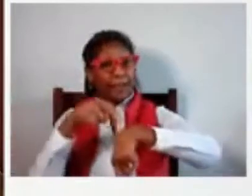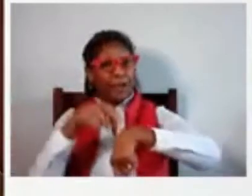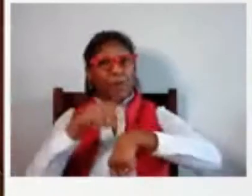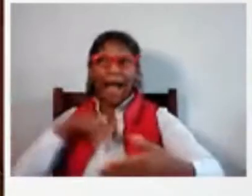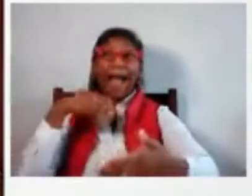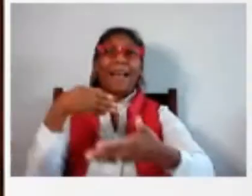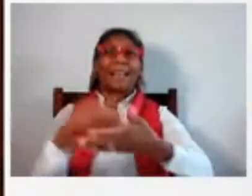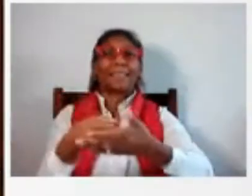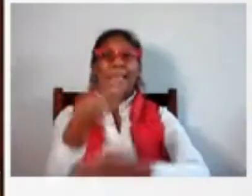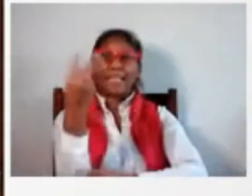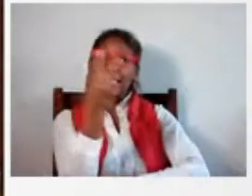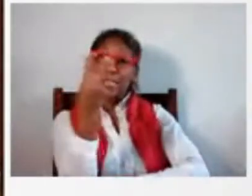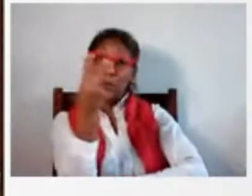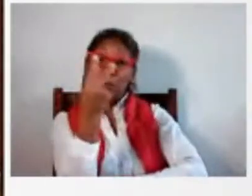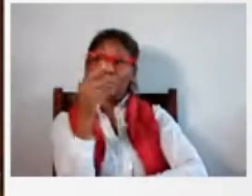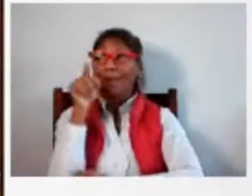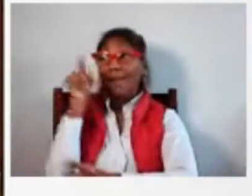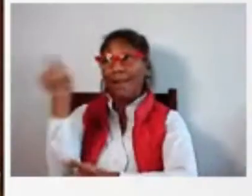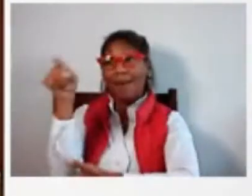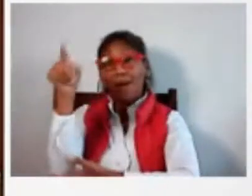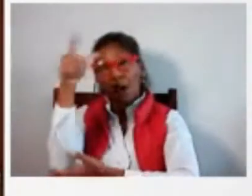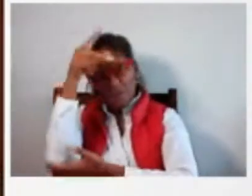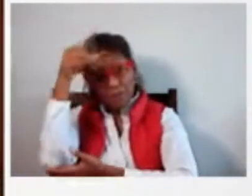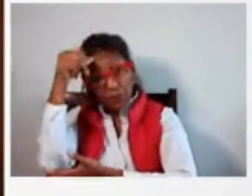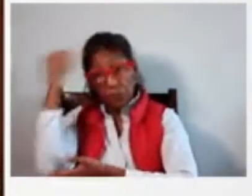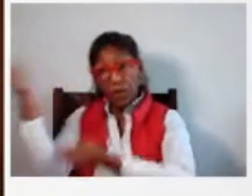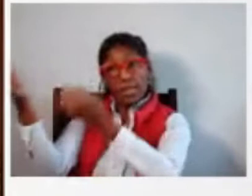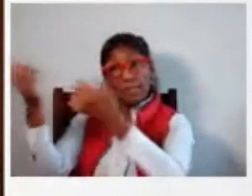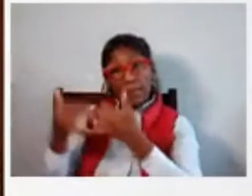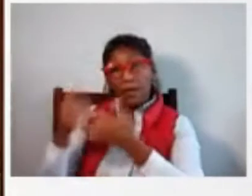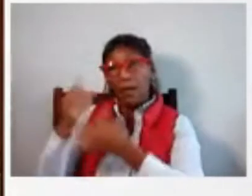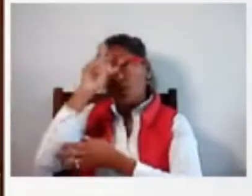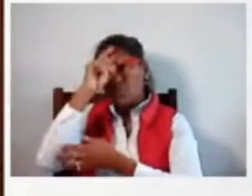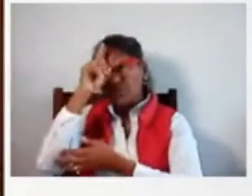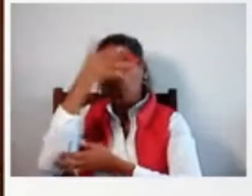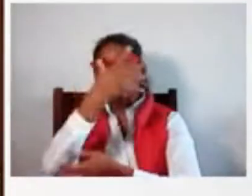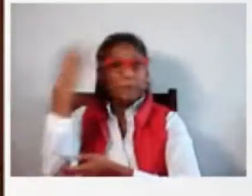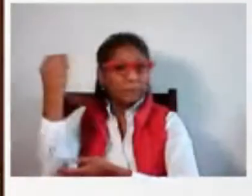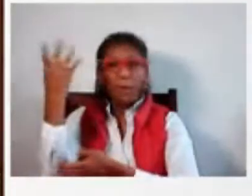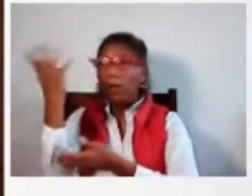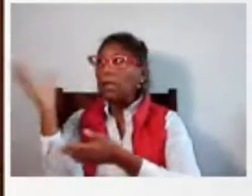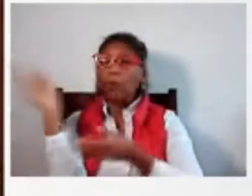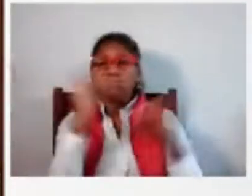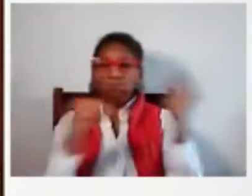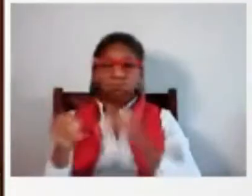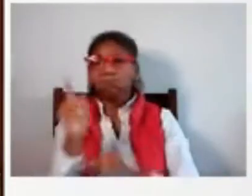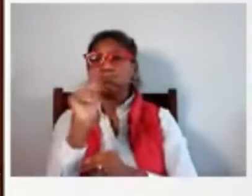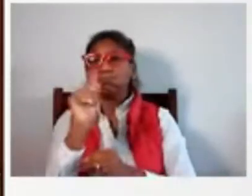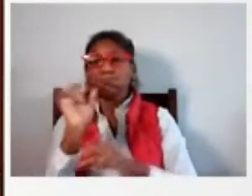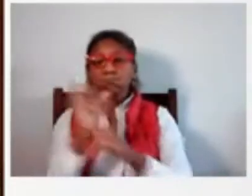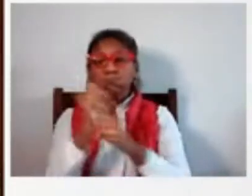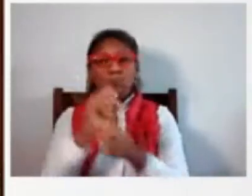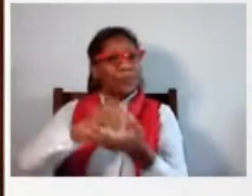eles contestarem, contraporem algum número. Eventualmente, um hospital lançou uma informação errada, um município deixou de colocar uma